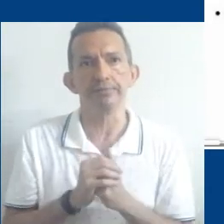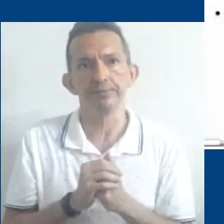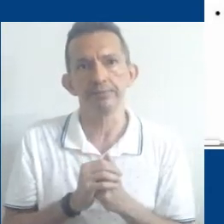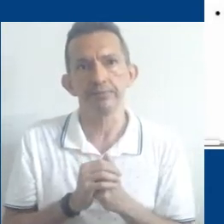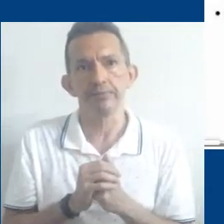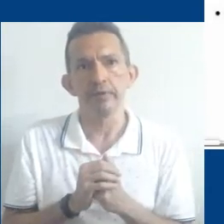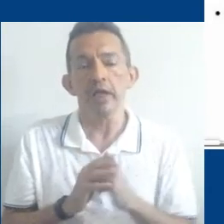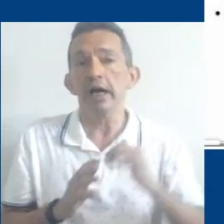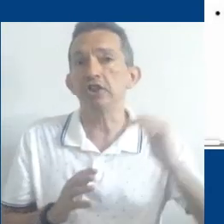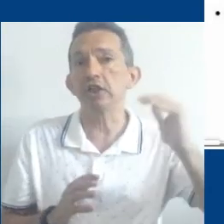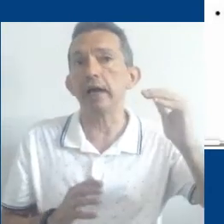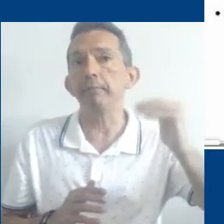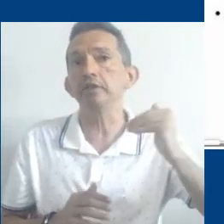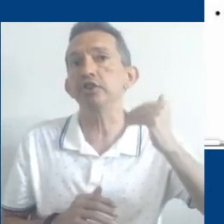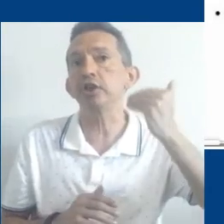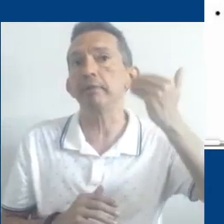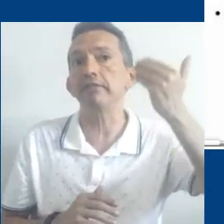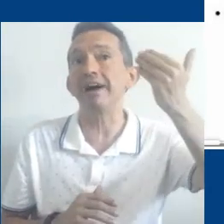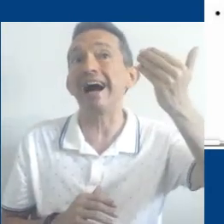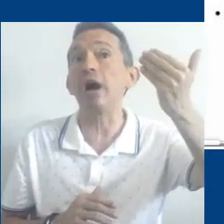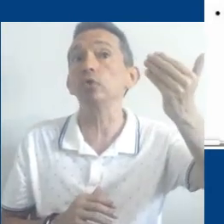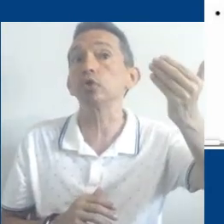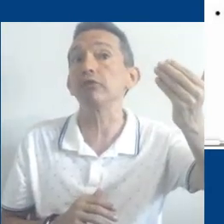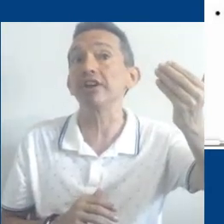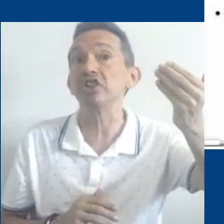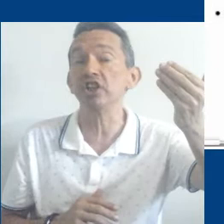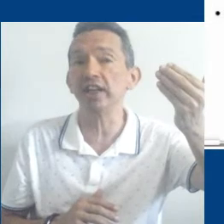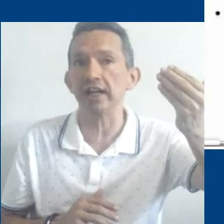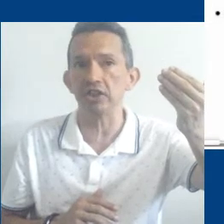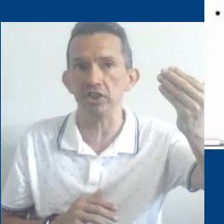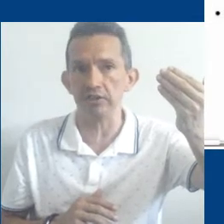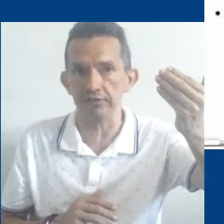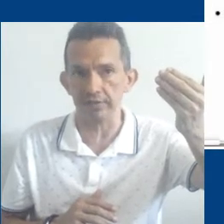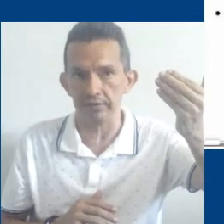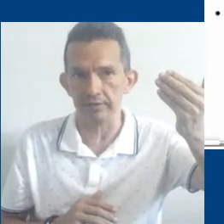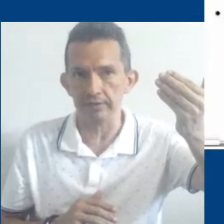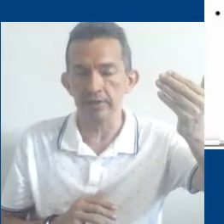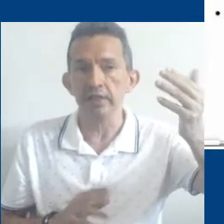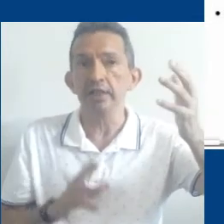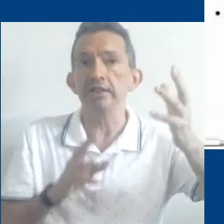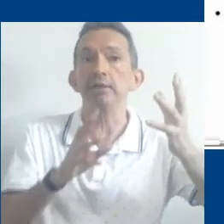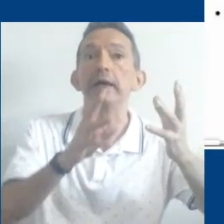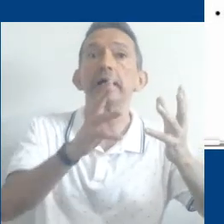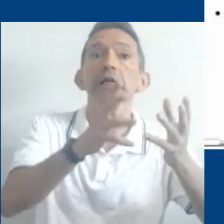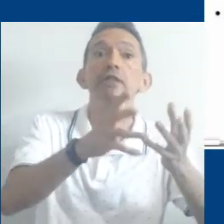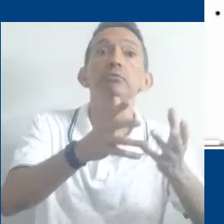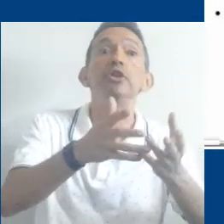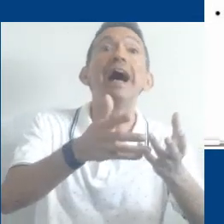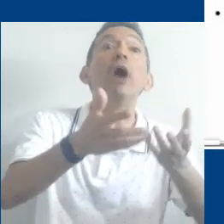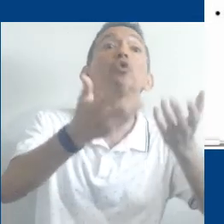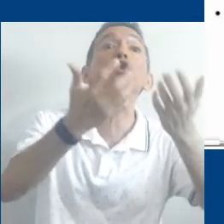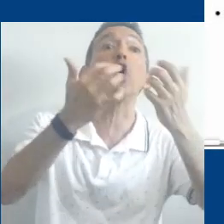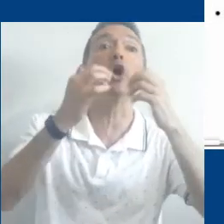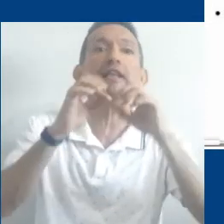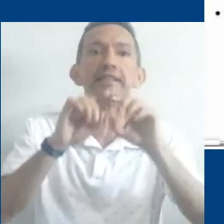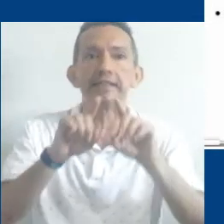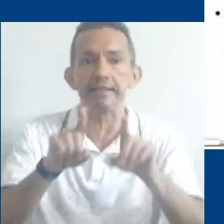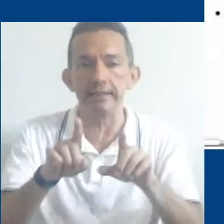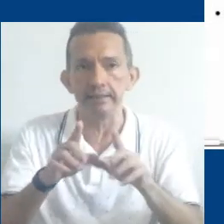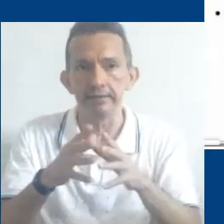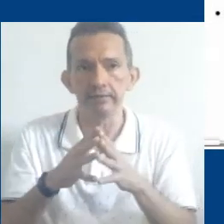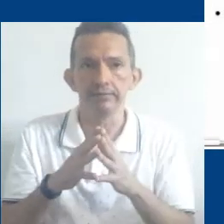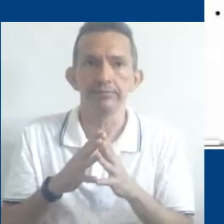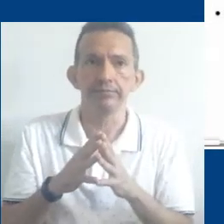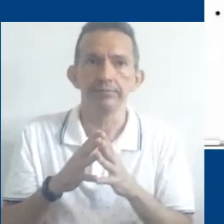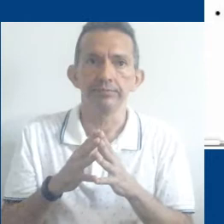negativa. Antigamente se chamava a autofagia negativa de mecanismo de